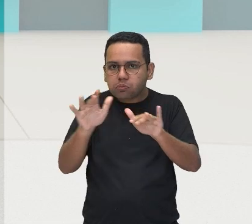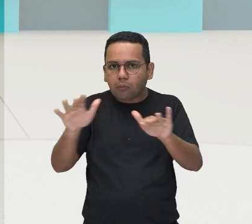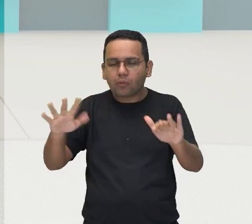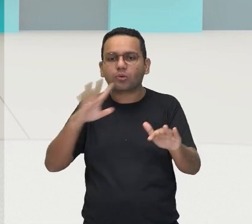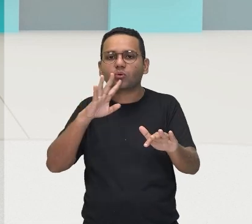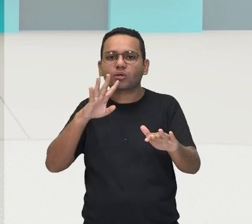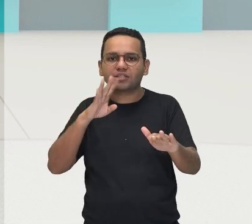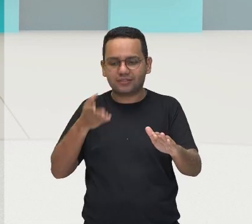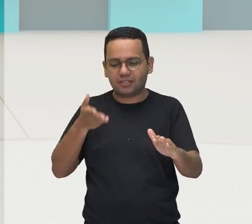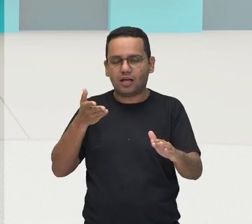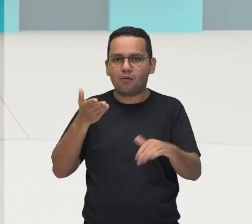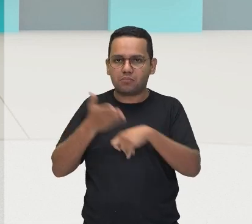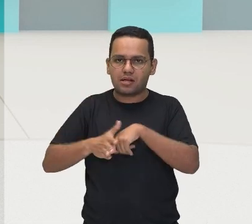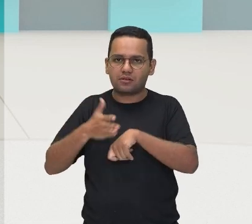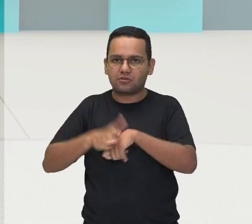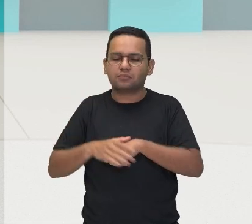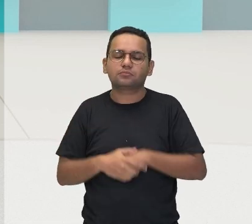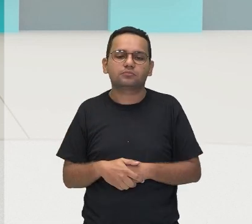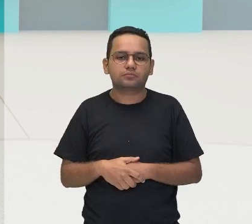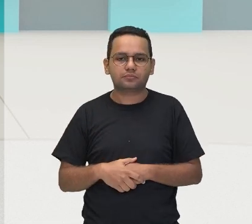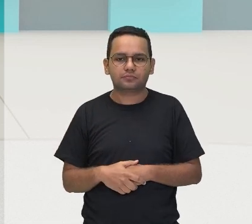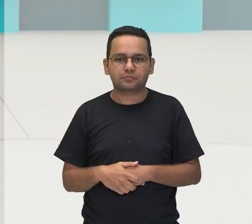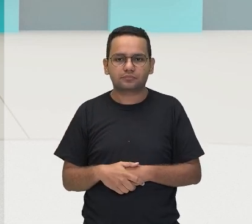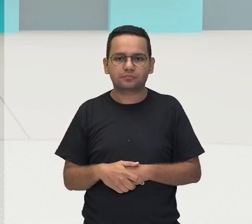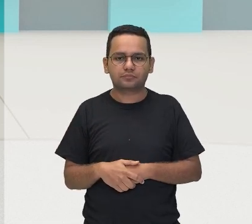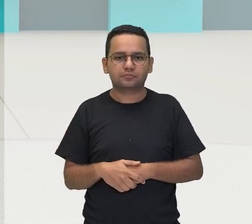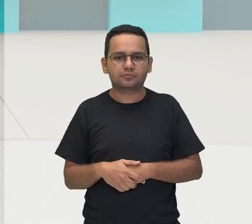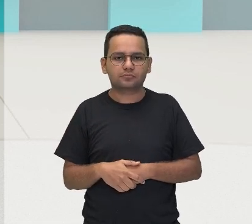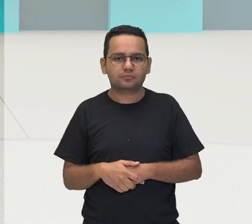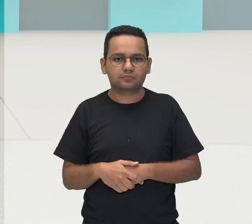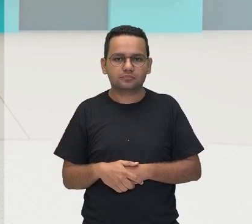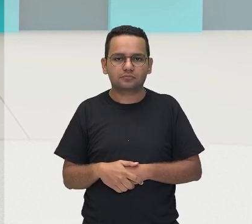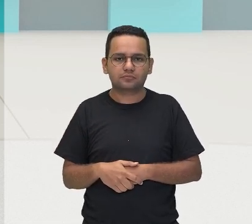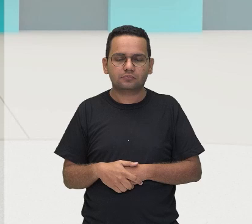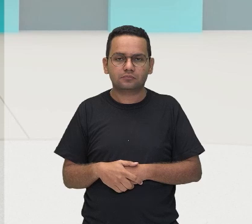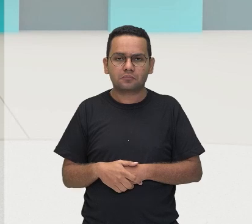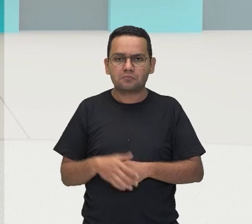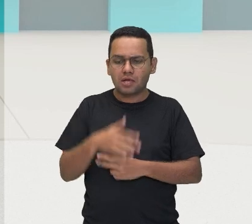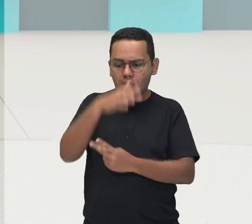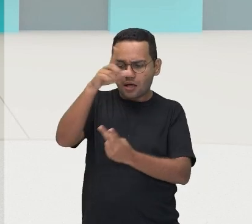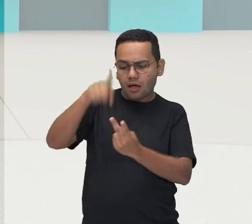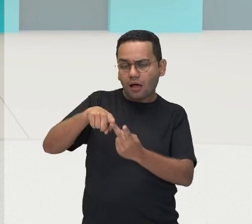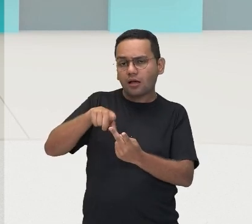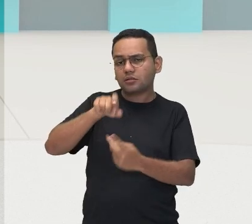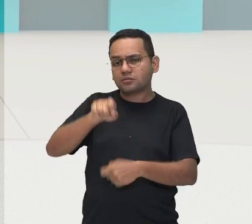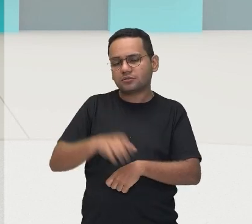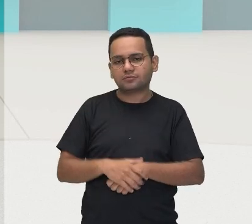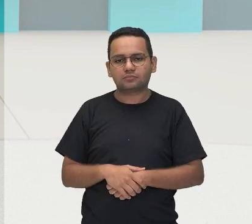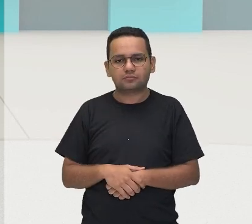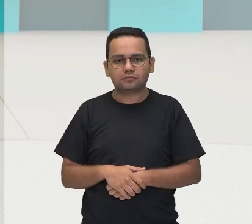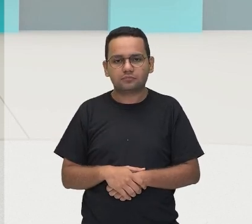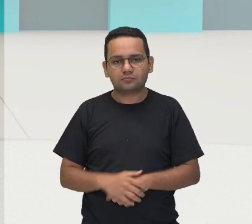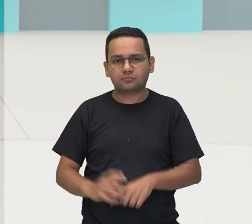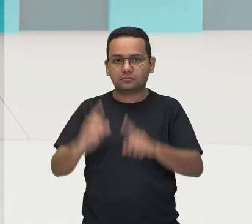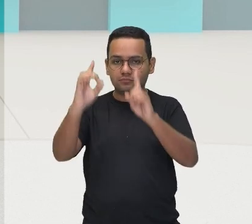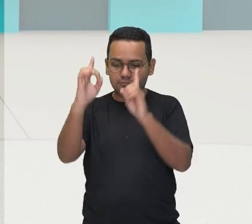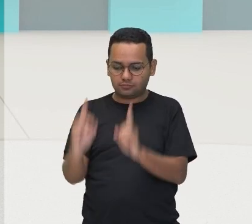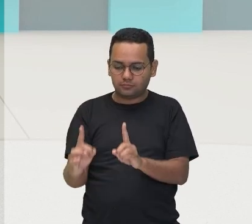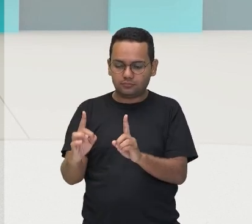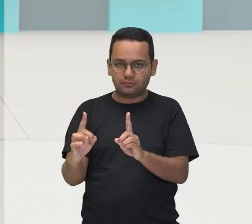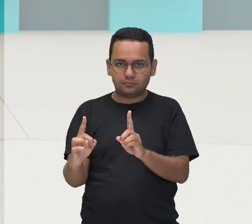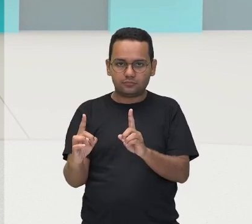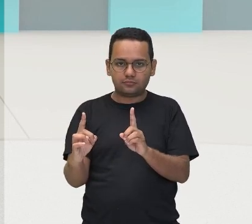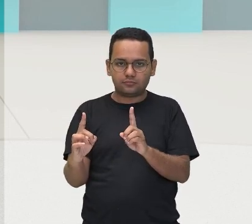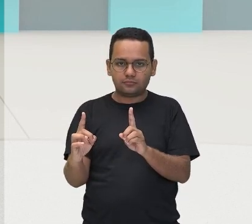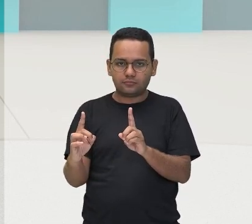o jiu-jitsu brasileiro. Então, a luta jiu-jitsu, ela se inicia com os lutadores em pé, mas